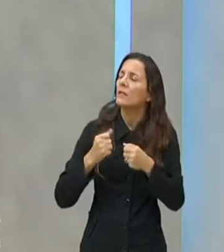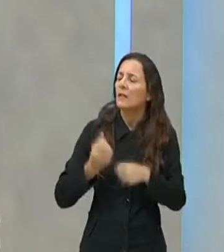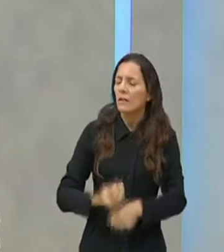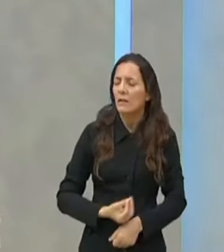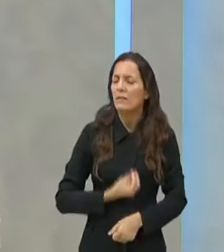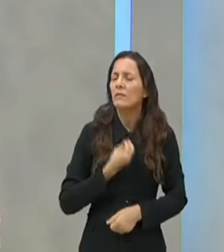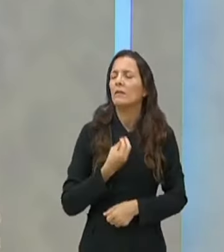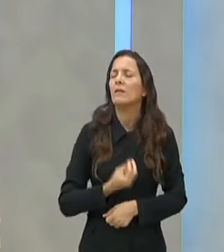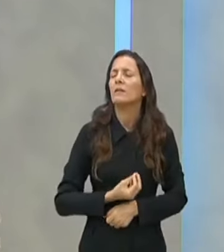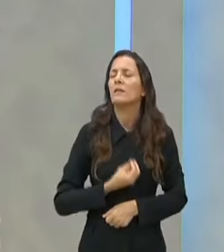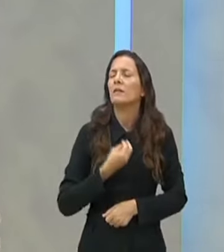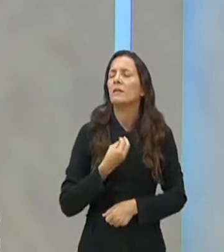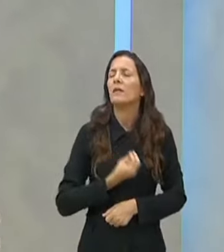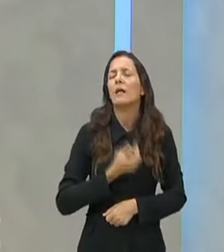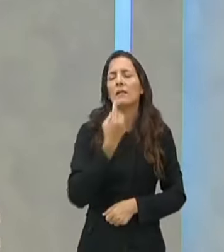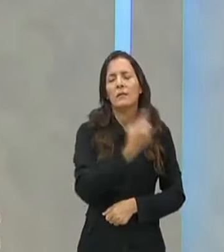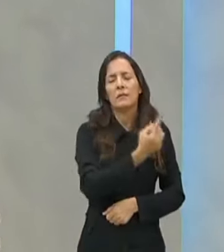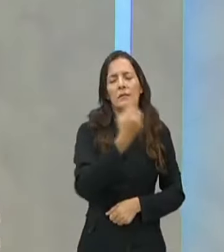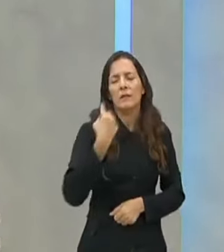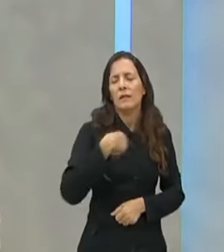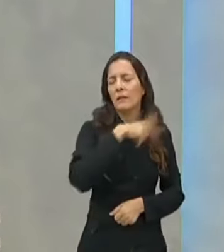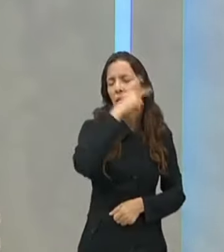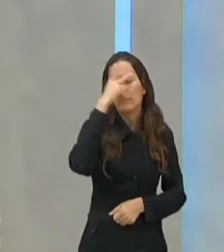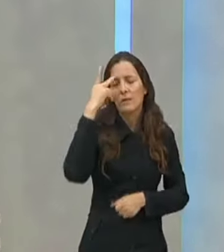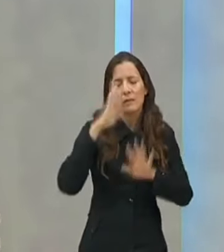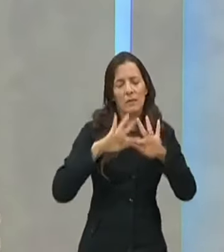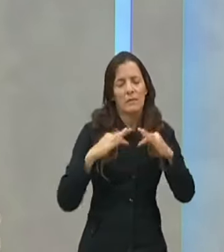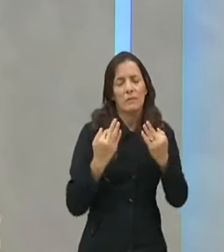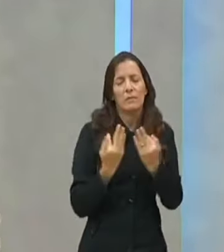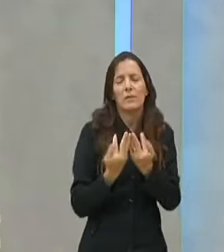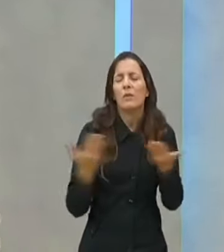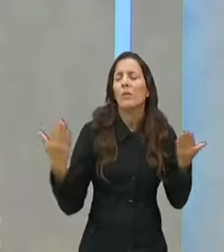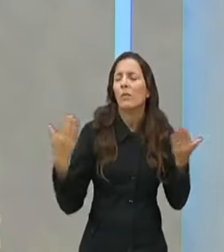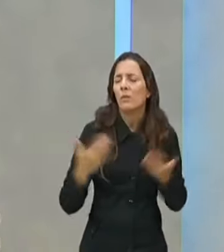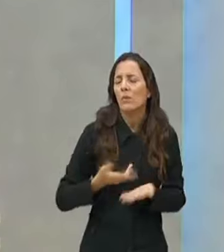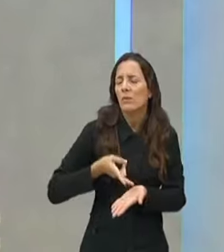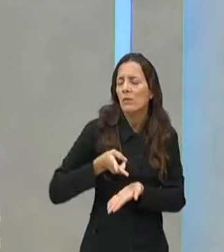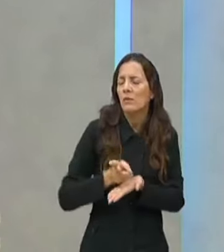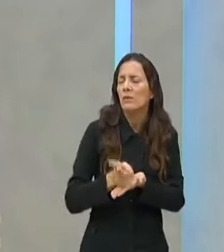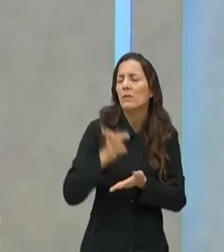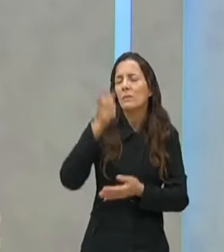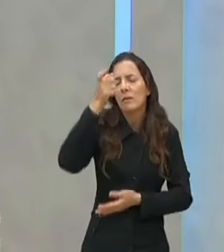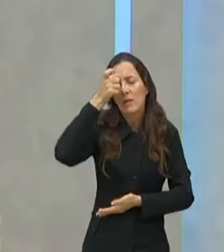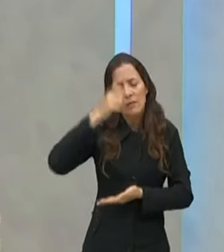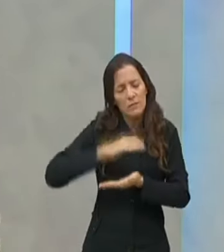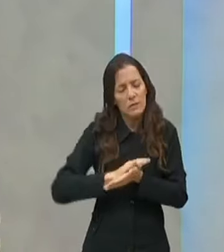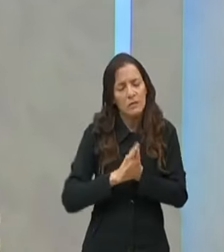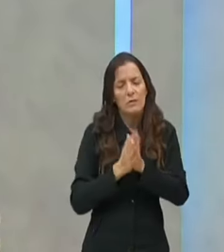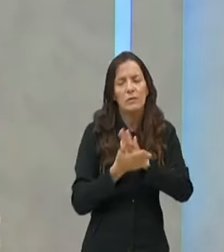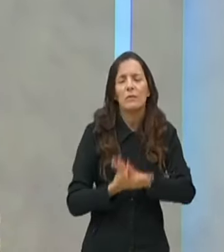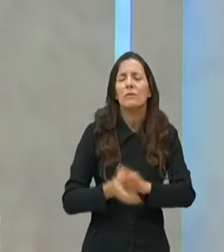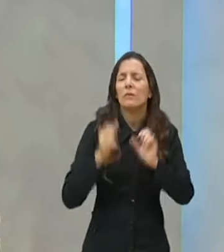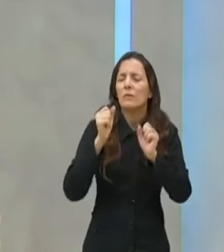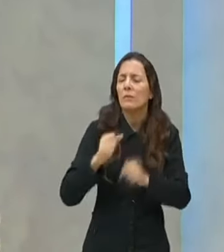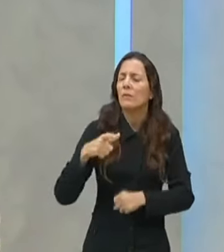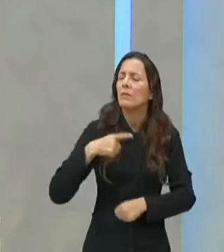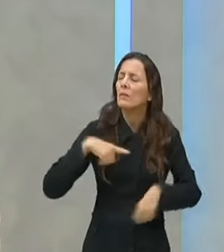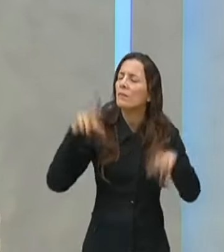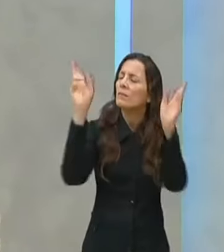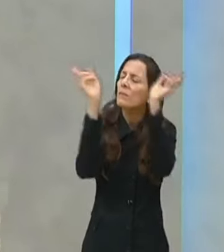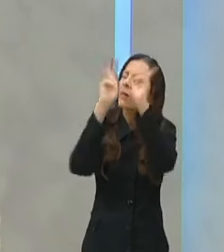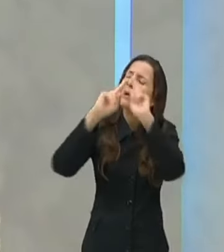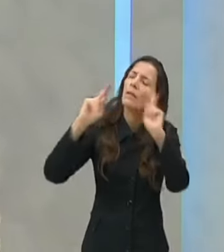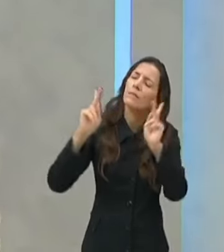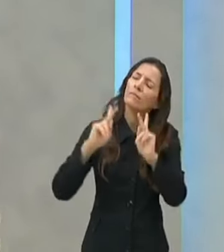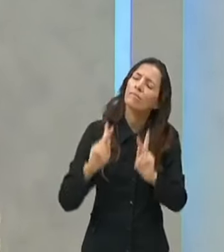poder, desfaça as obras do inimigo contra as famílias, Senhor. E que haja paz, que